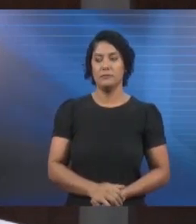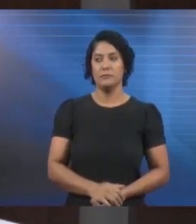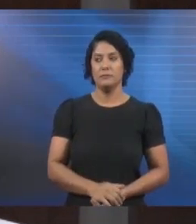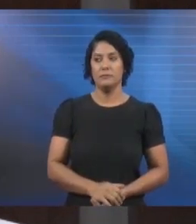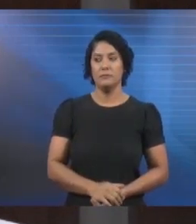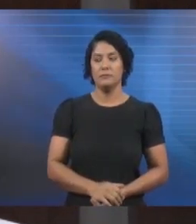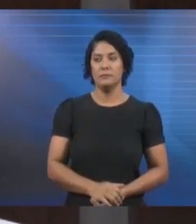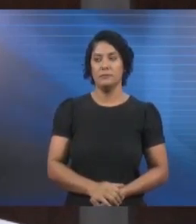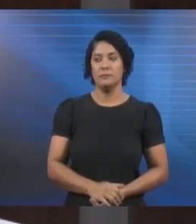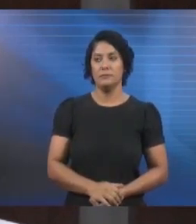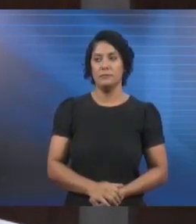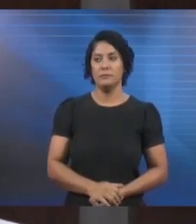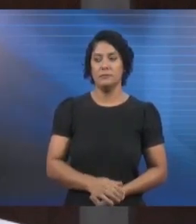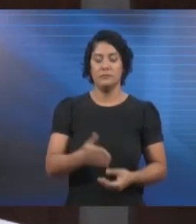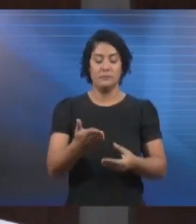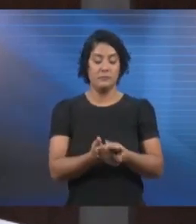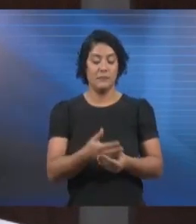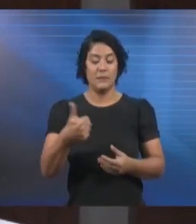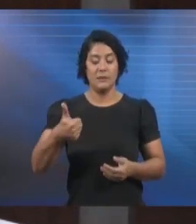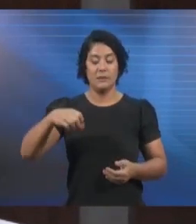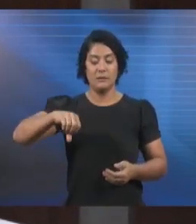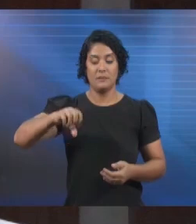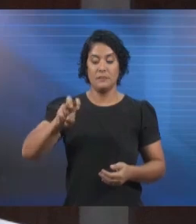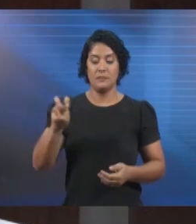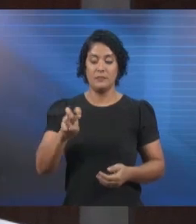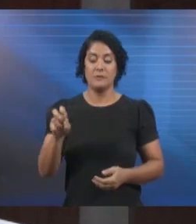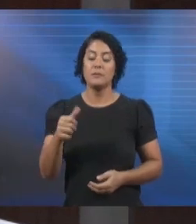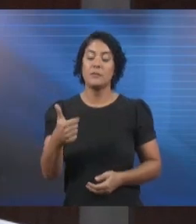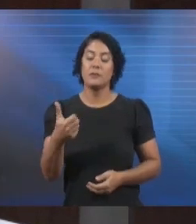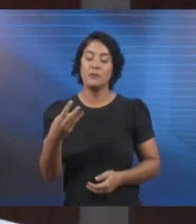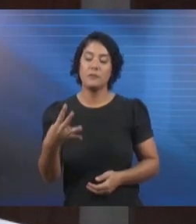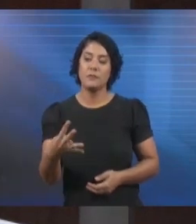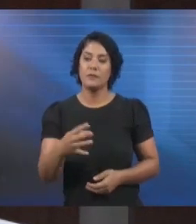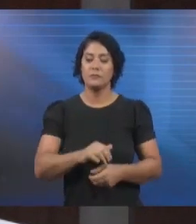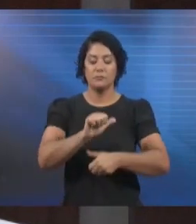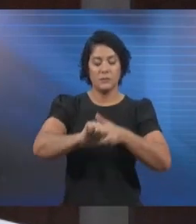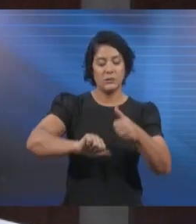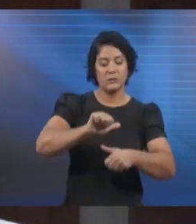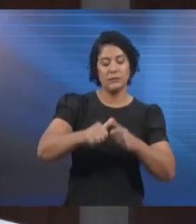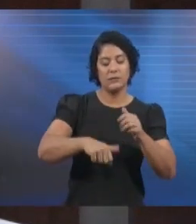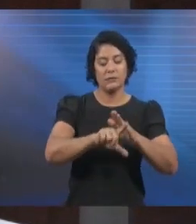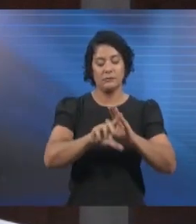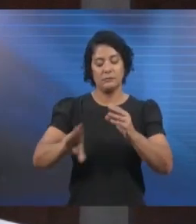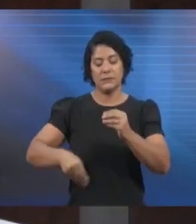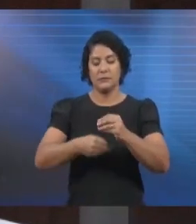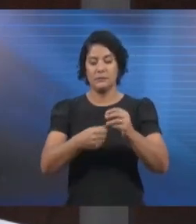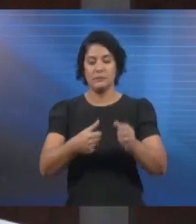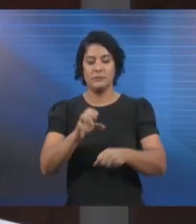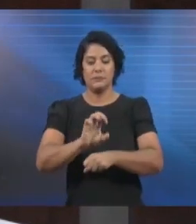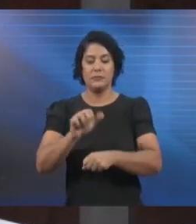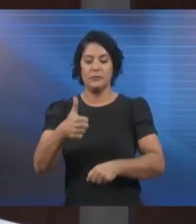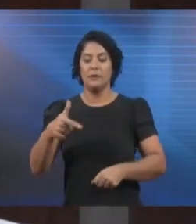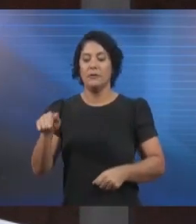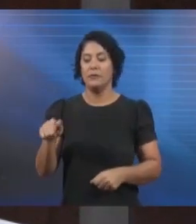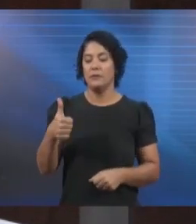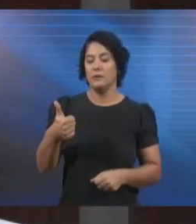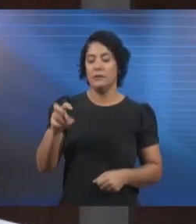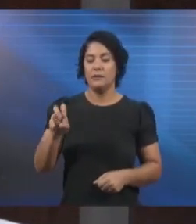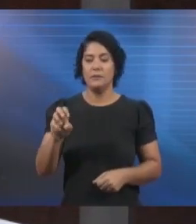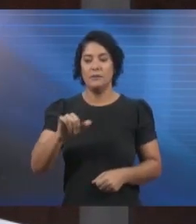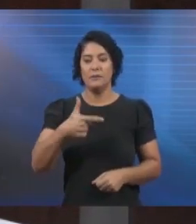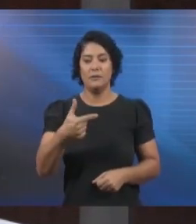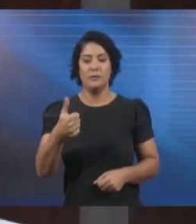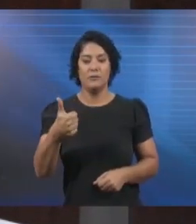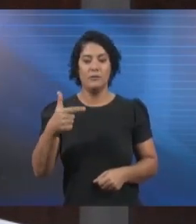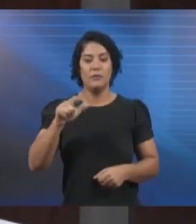11/202 número do processo 1955 2024 que é o dispositivo da lei complementar Estadual número 715 de 21 de junho